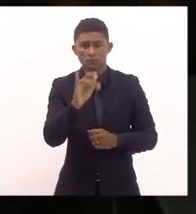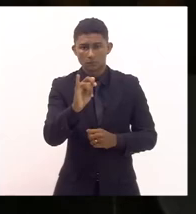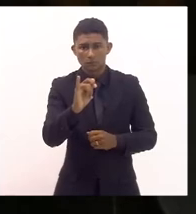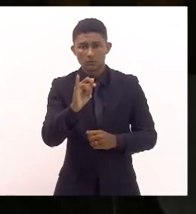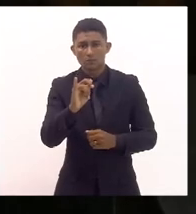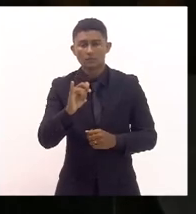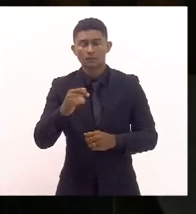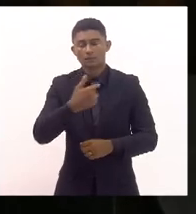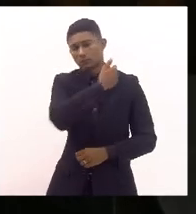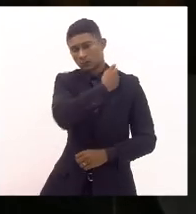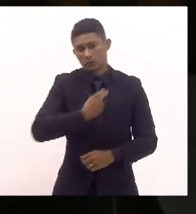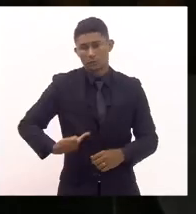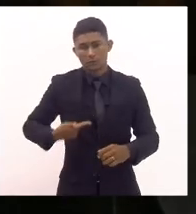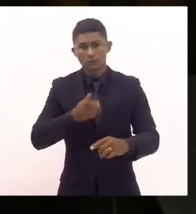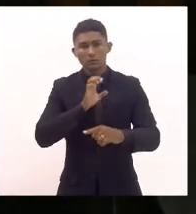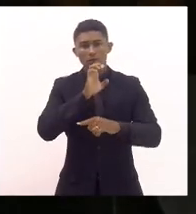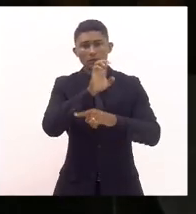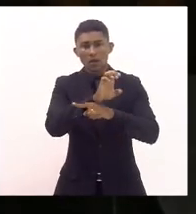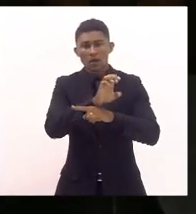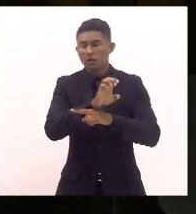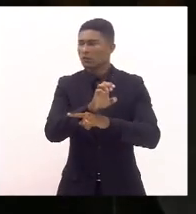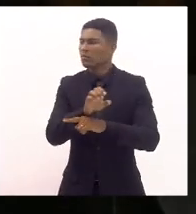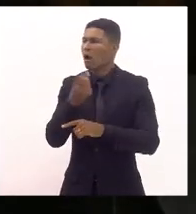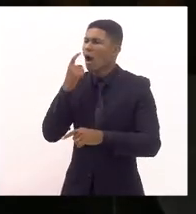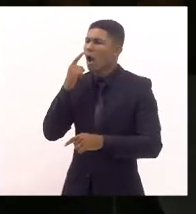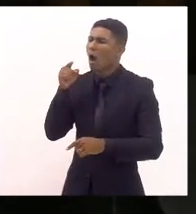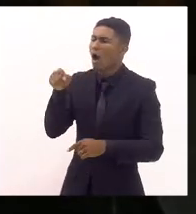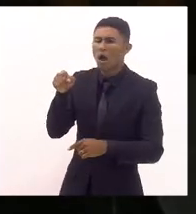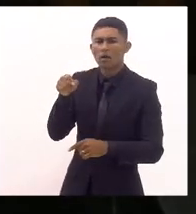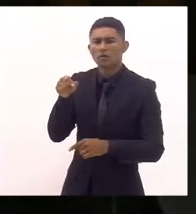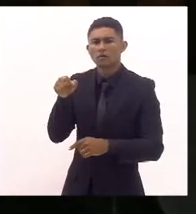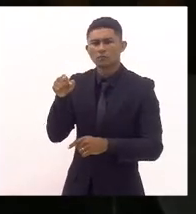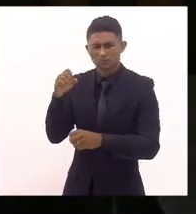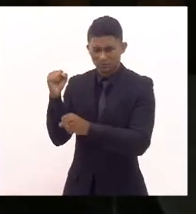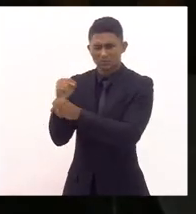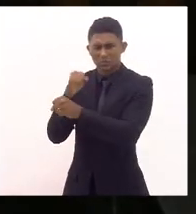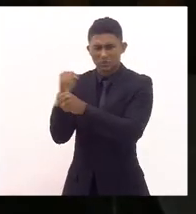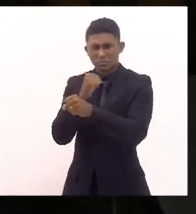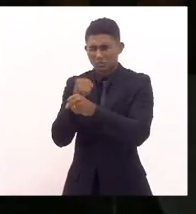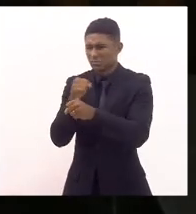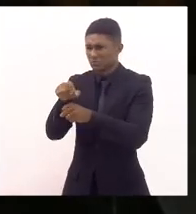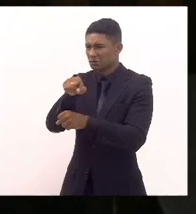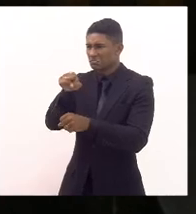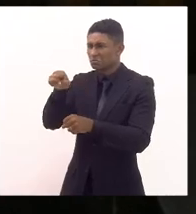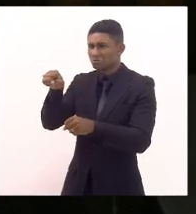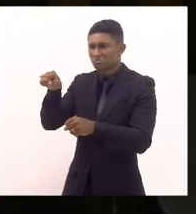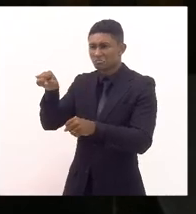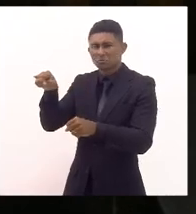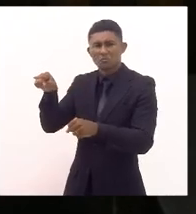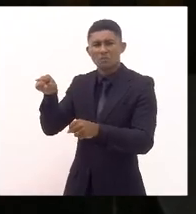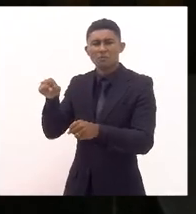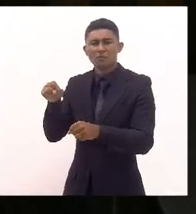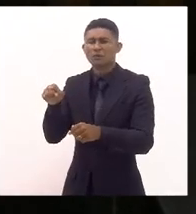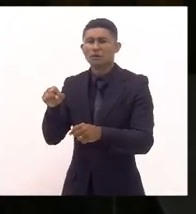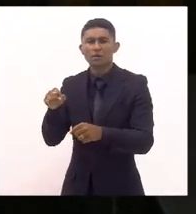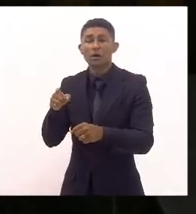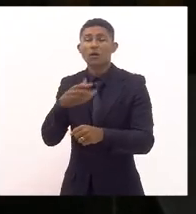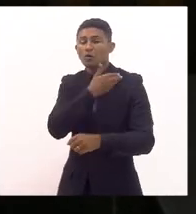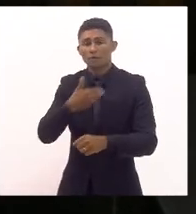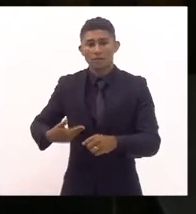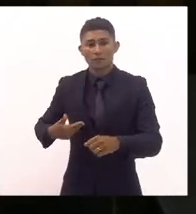do Governo do Estado as obras que estão acontecendo na cidade não estariam sendo realizadas